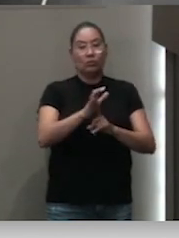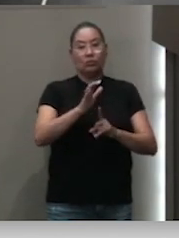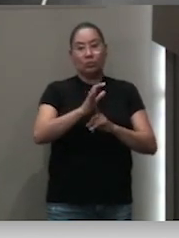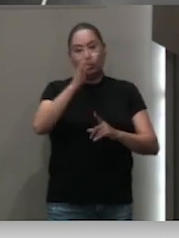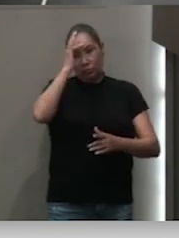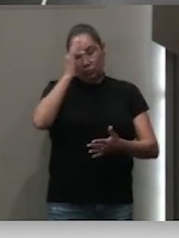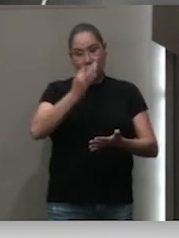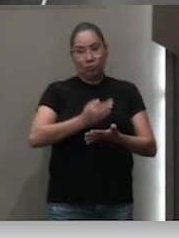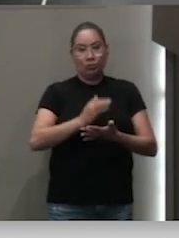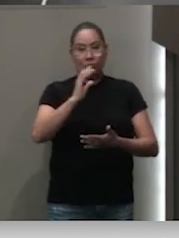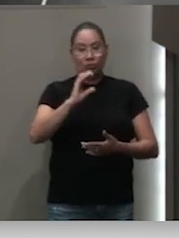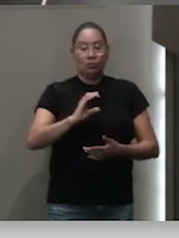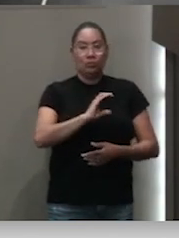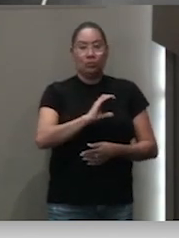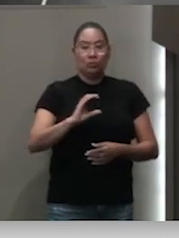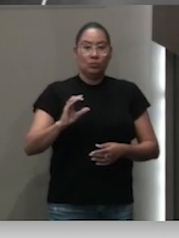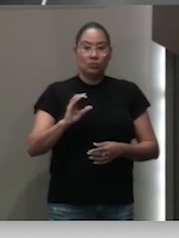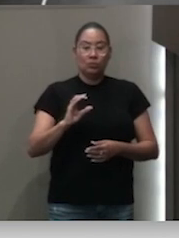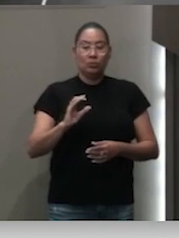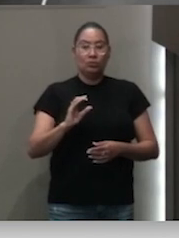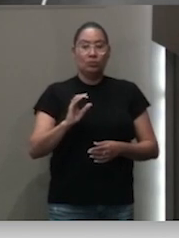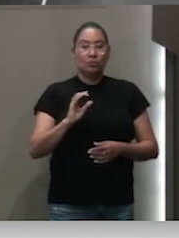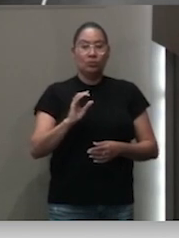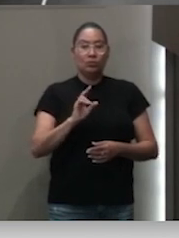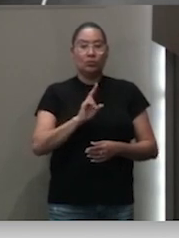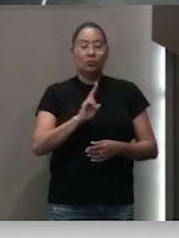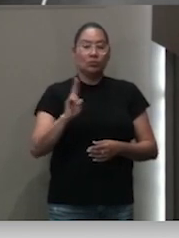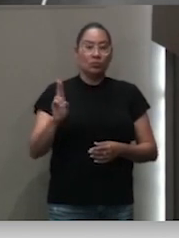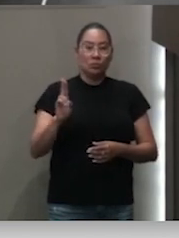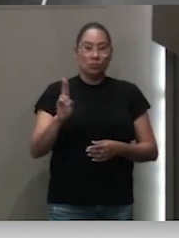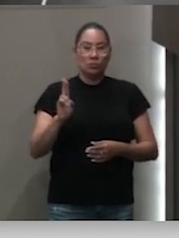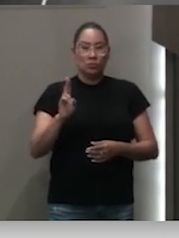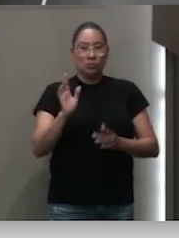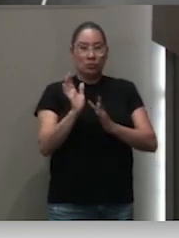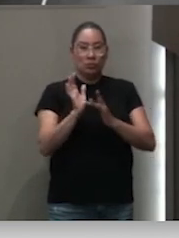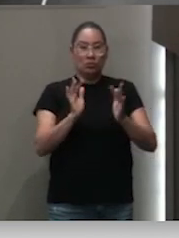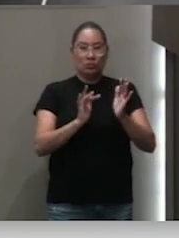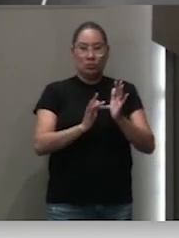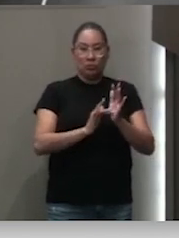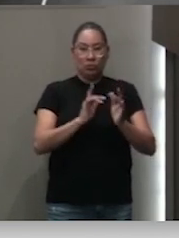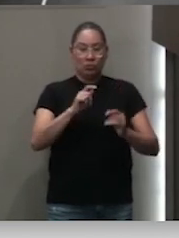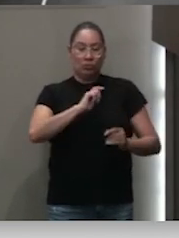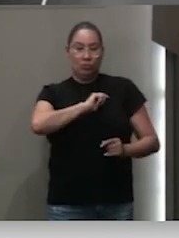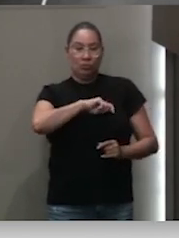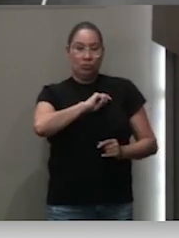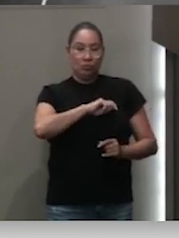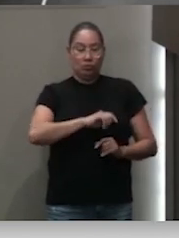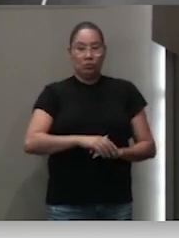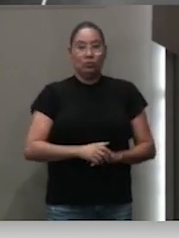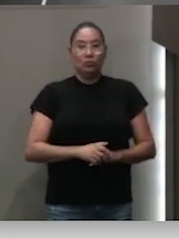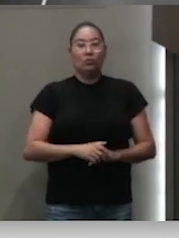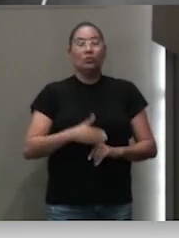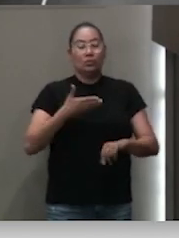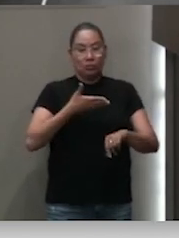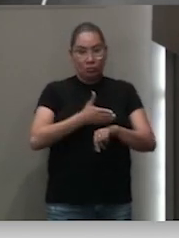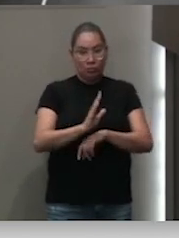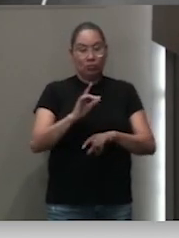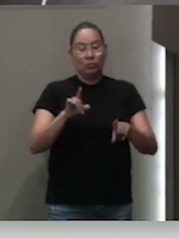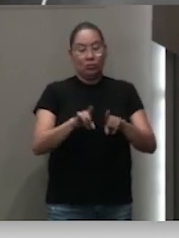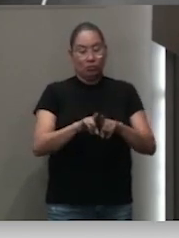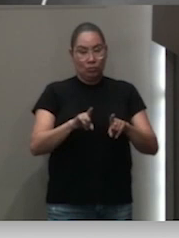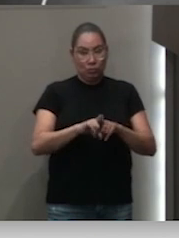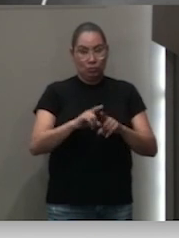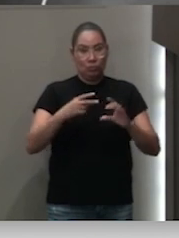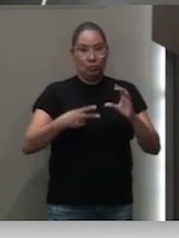comparando chamando a Jesus Cristo de bandido e foi aprovado também por essa